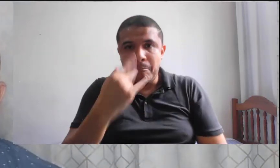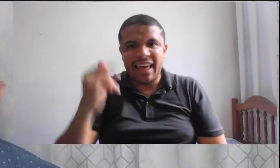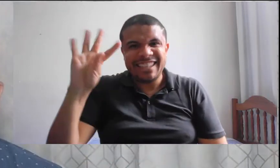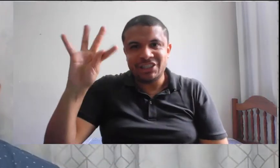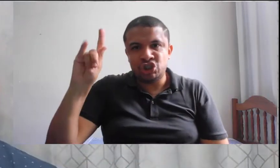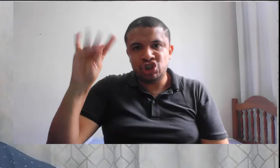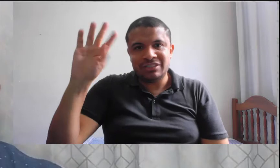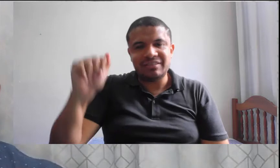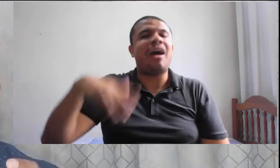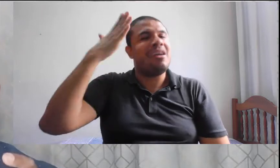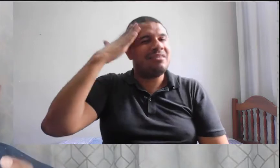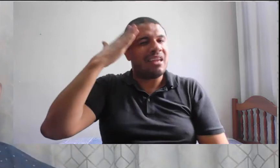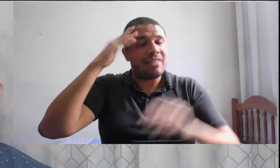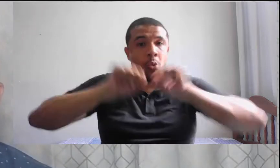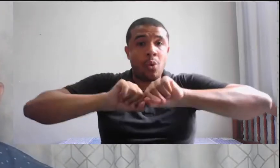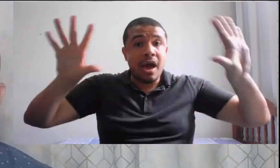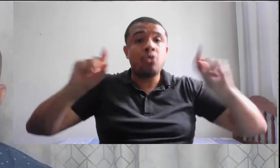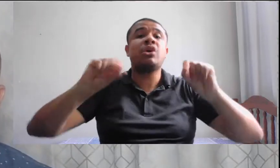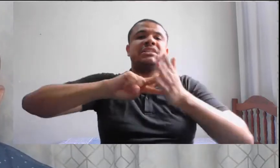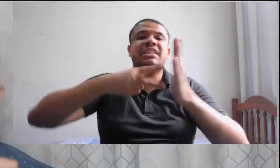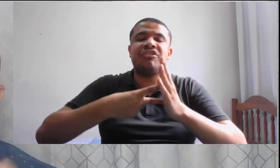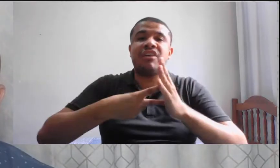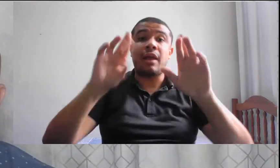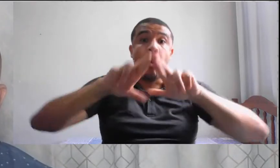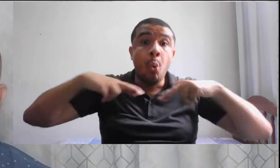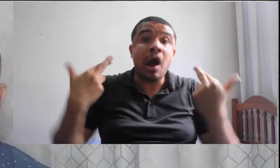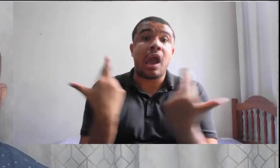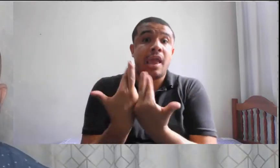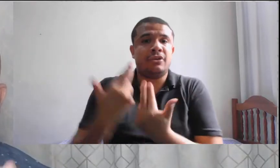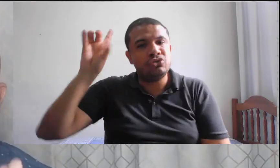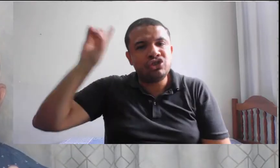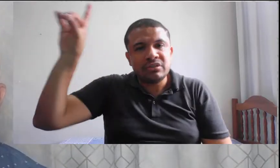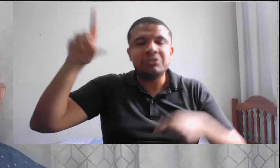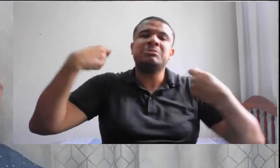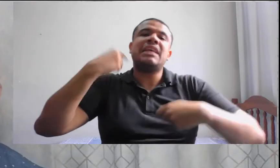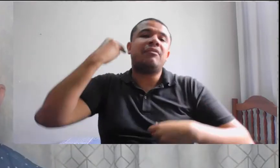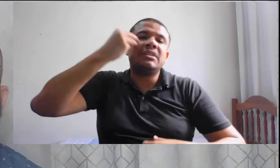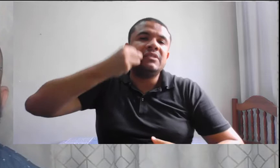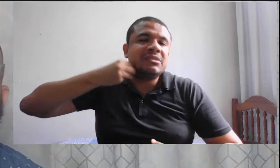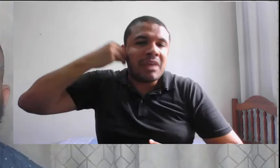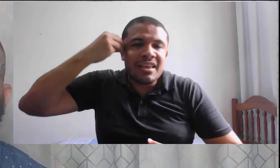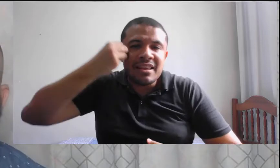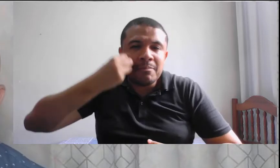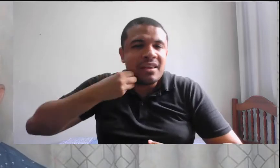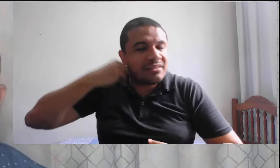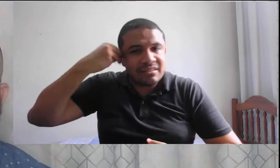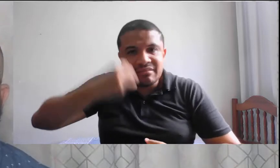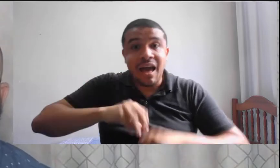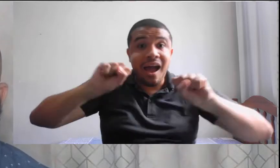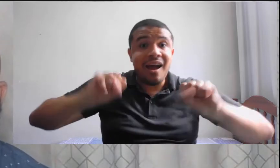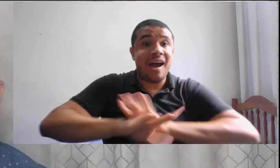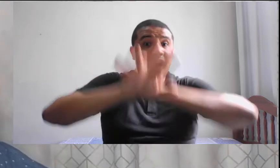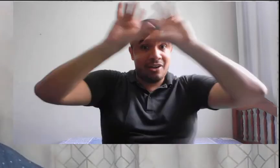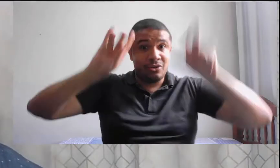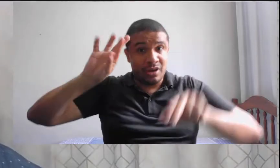entendeu o que era o reino de Deus, meu pai entendeu que ele precisava experimentar da glória real do Senhor sobre a vida